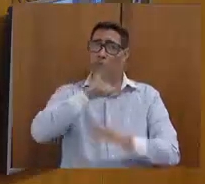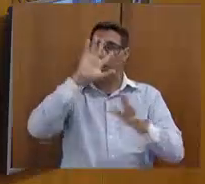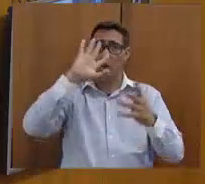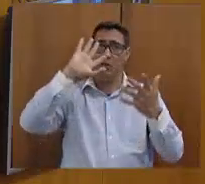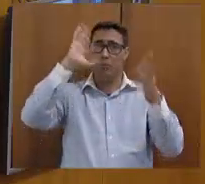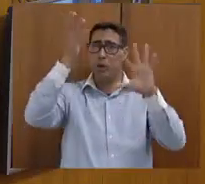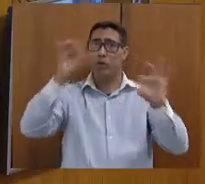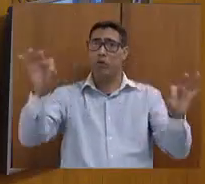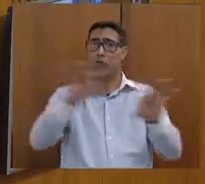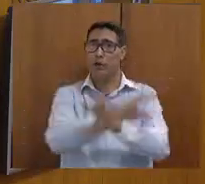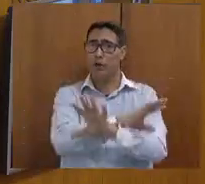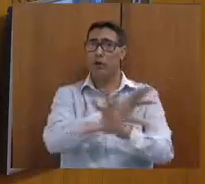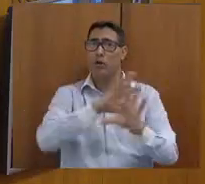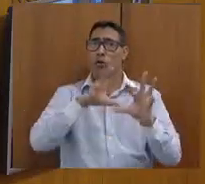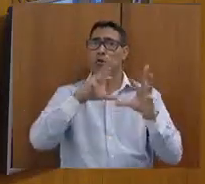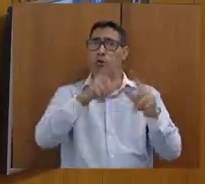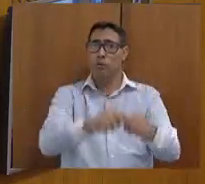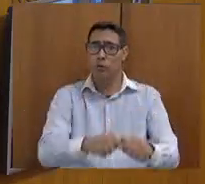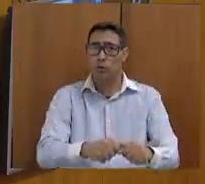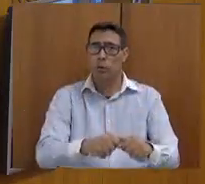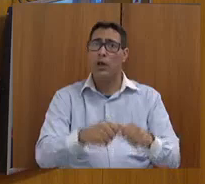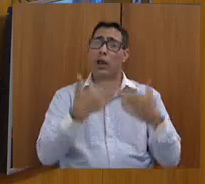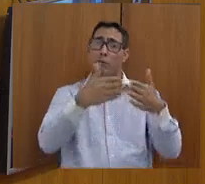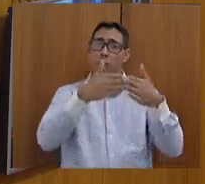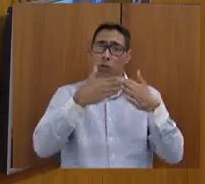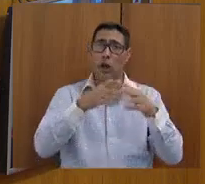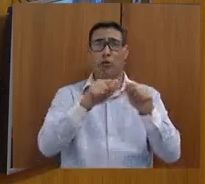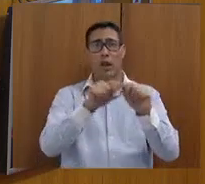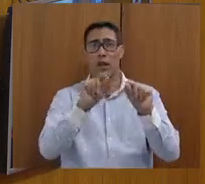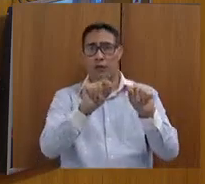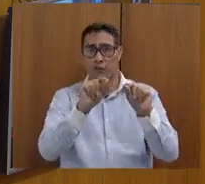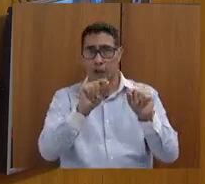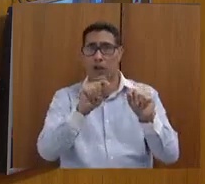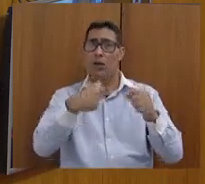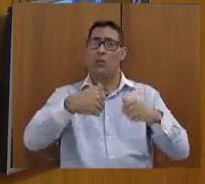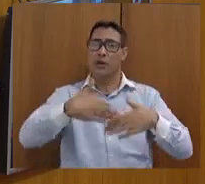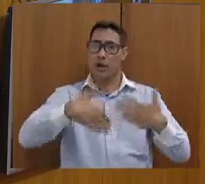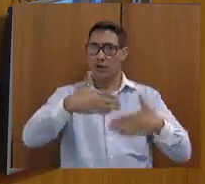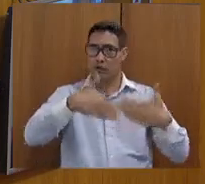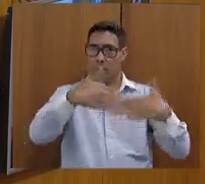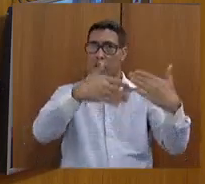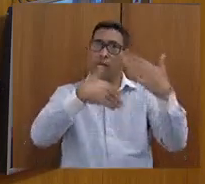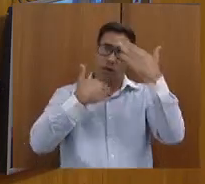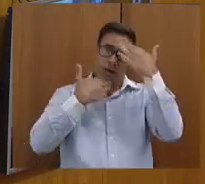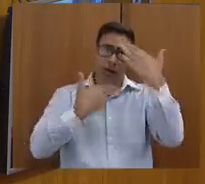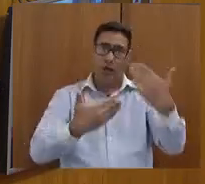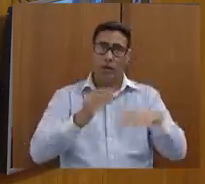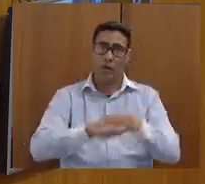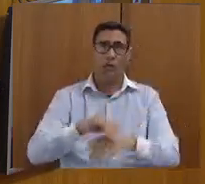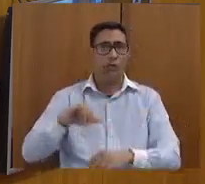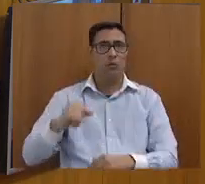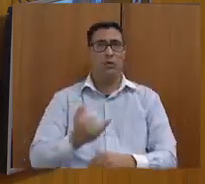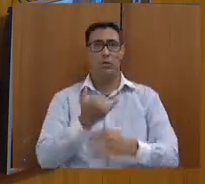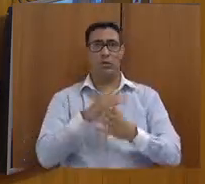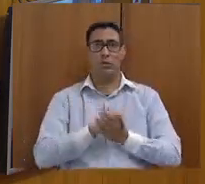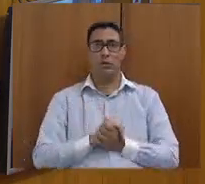esse questionamento que que tem sido feito e o que que a gente tenha avançado e agradeço aí a oportunidade